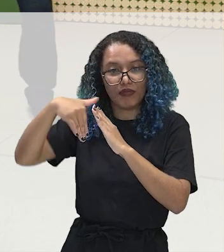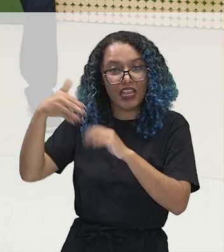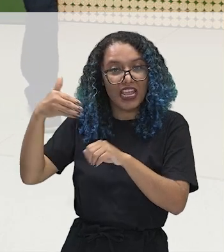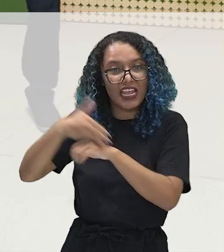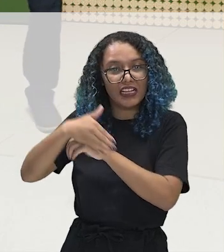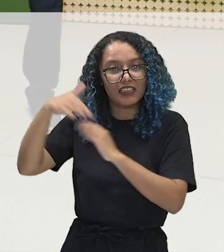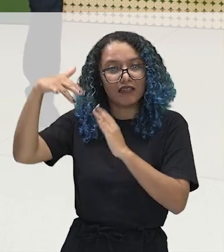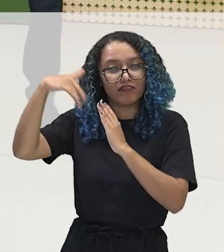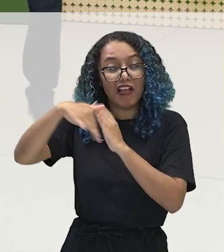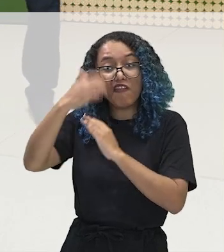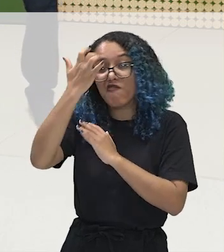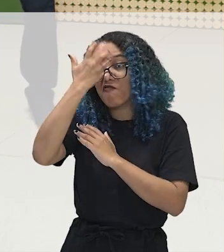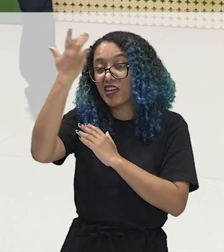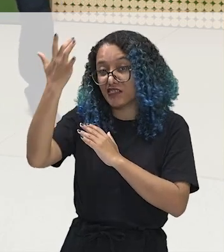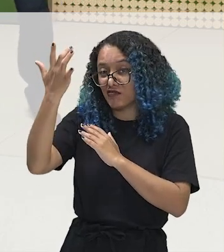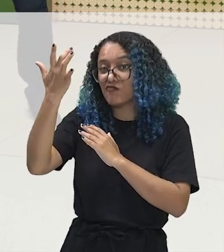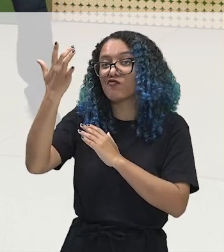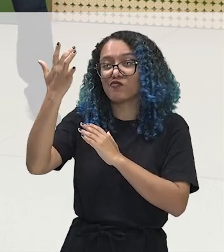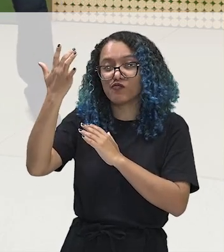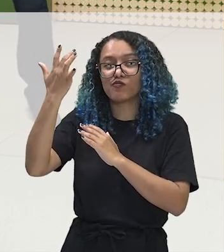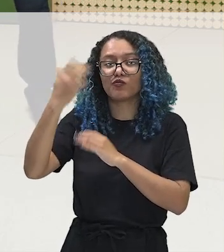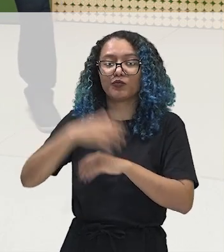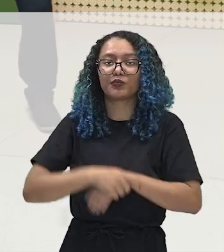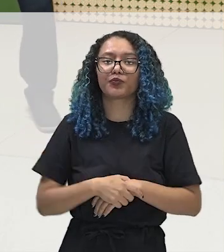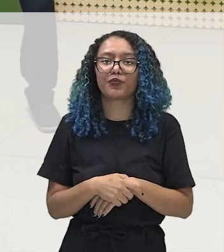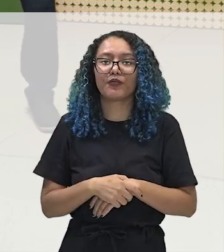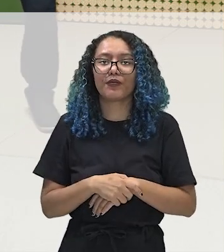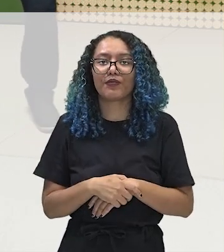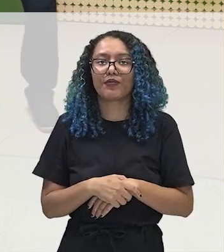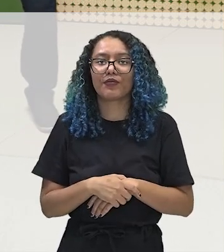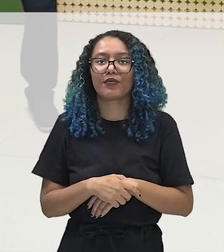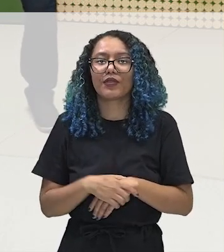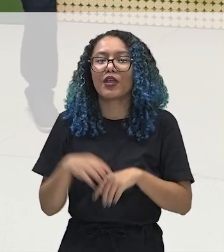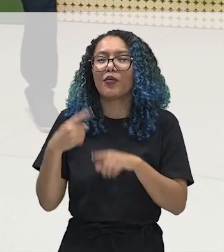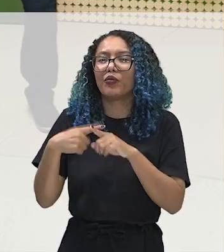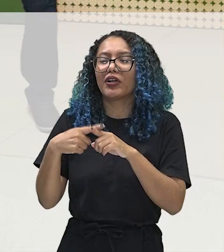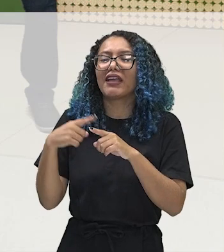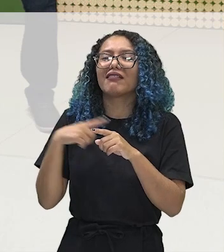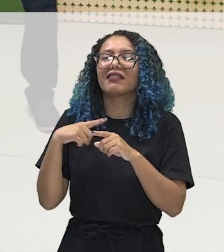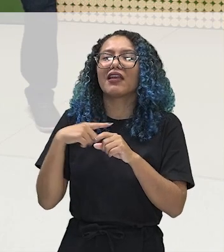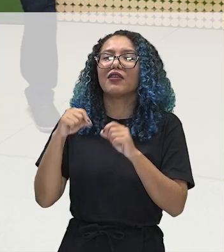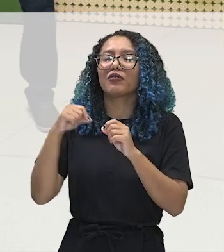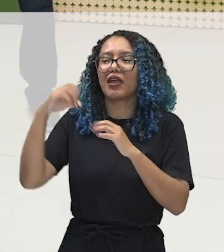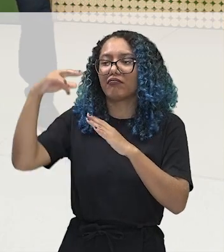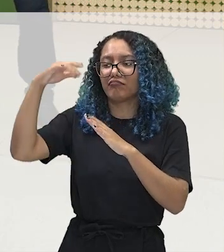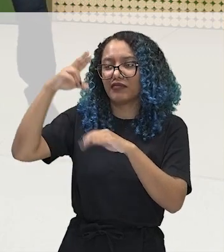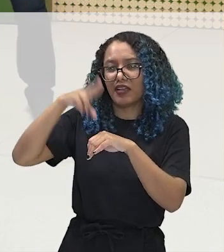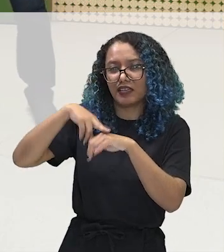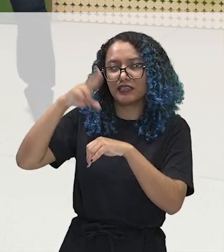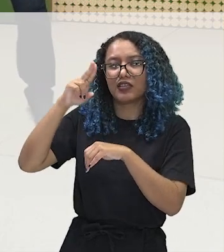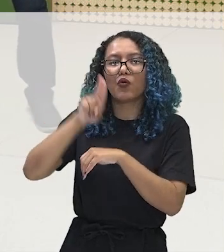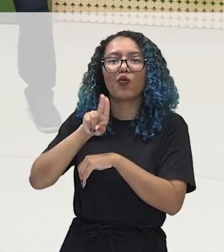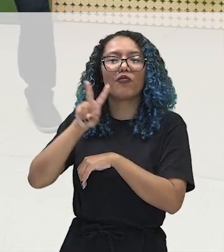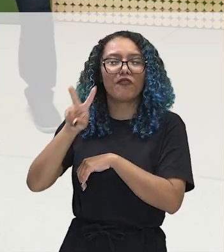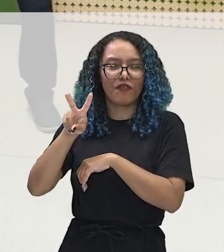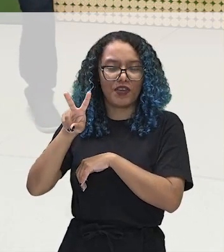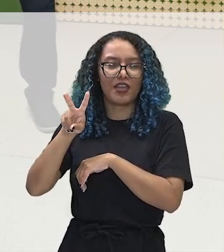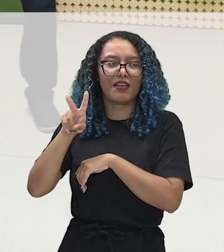sem dificuldade, porque a energia solar tem muita radiação ultravioleta.